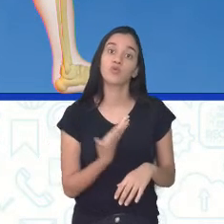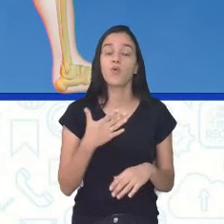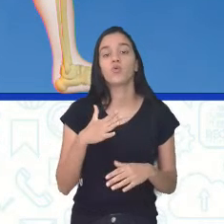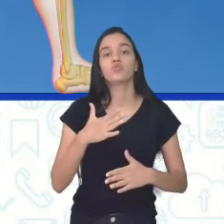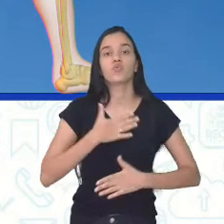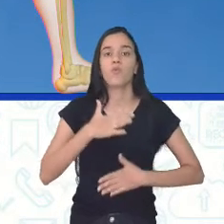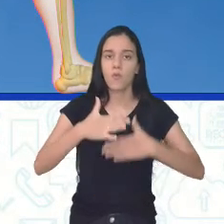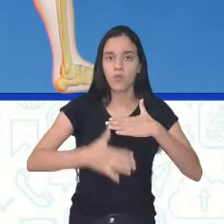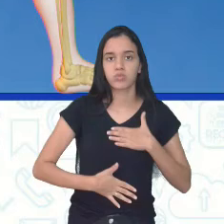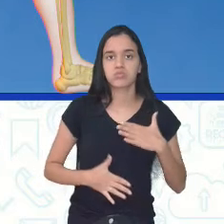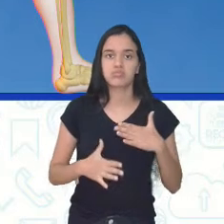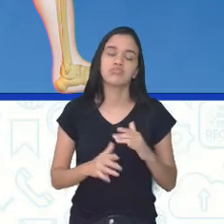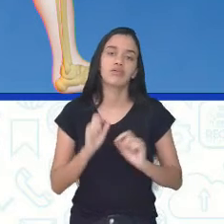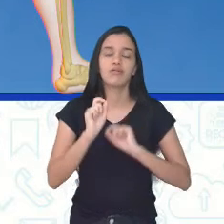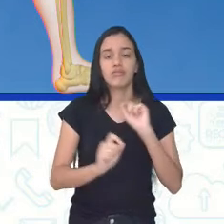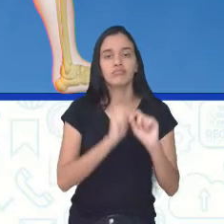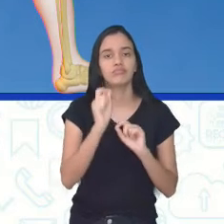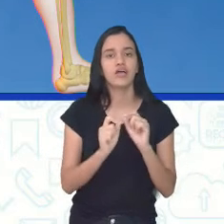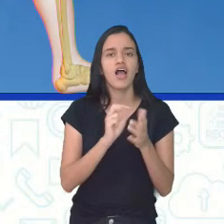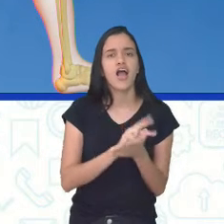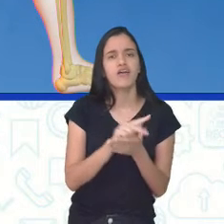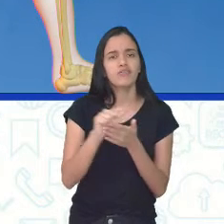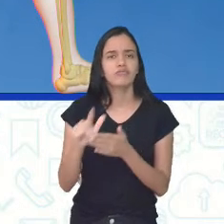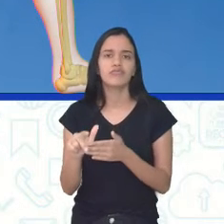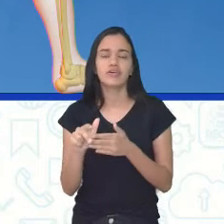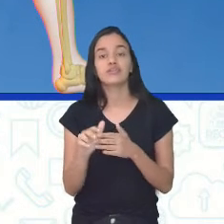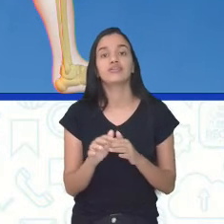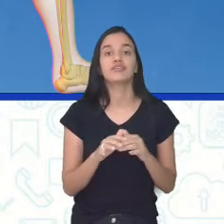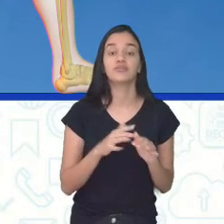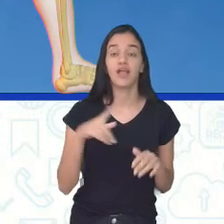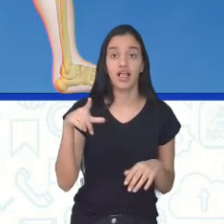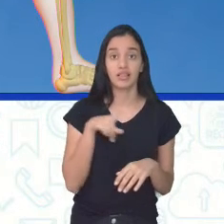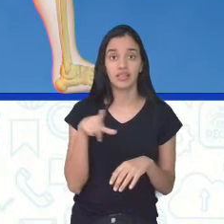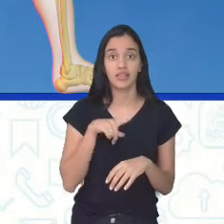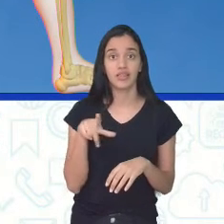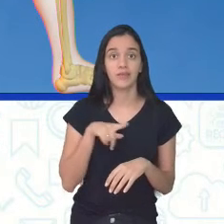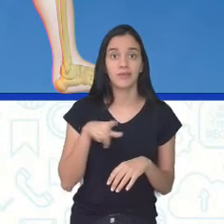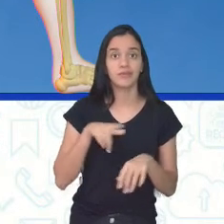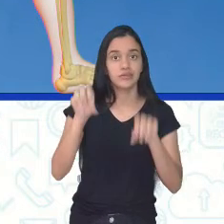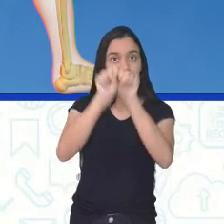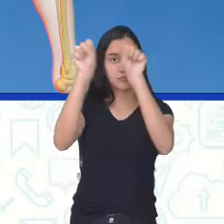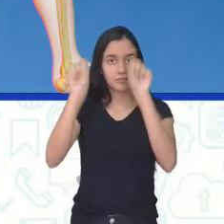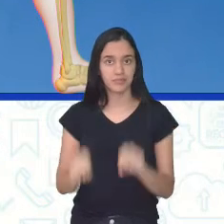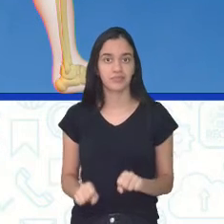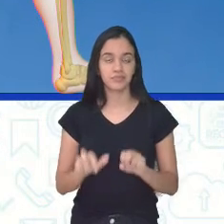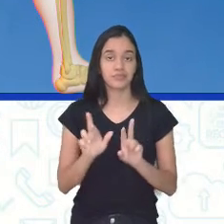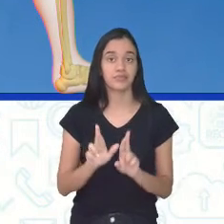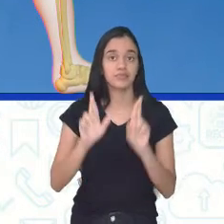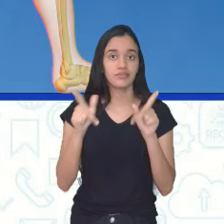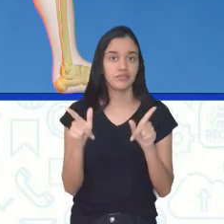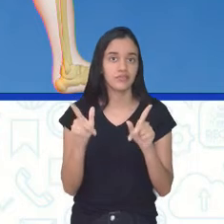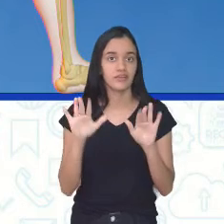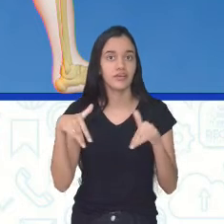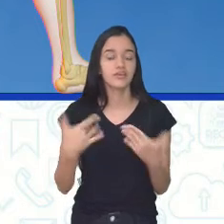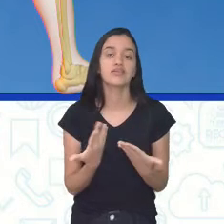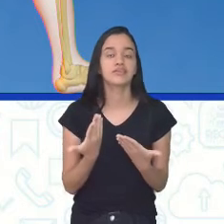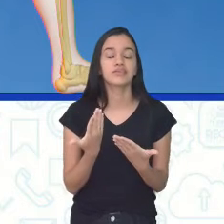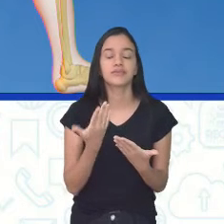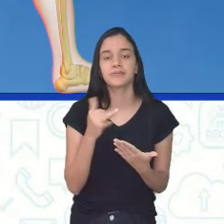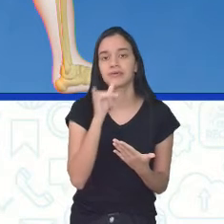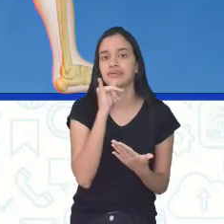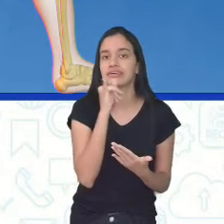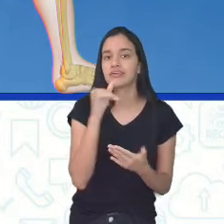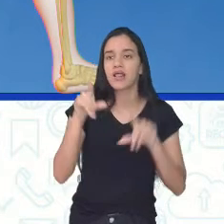corpo. O corpo humano é constituído por diferentes partes. Nós temos vários sistemas diferentes, então a gente está chamando esses,